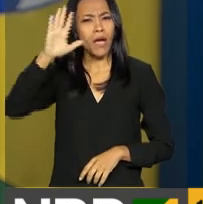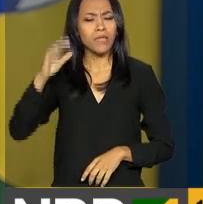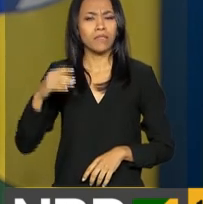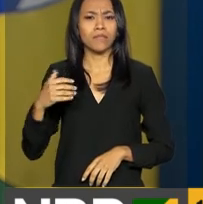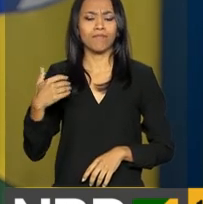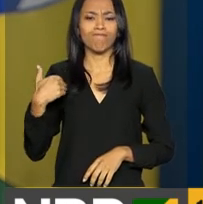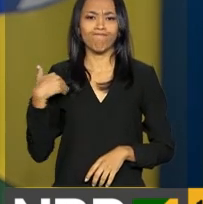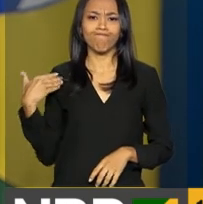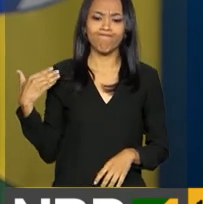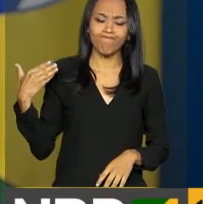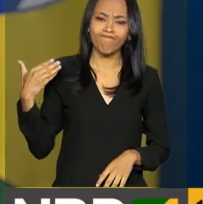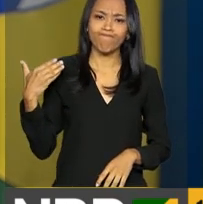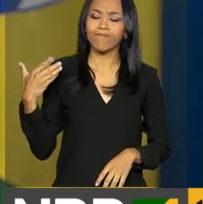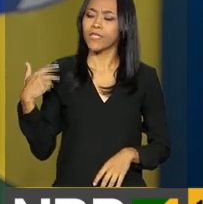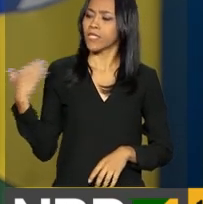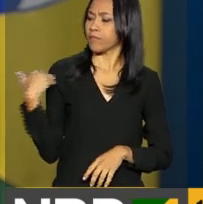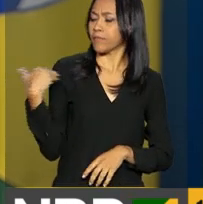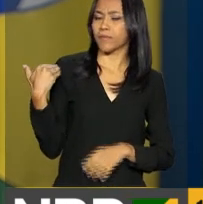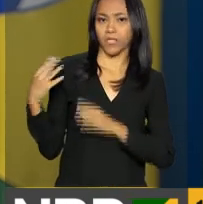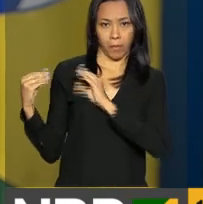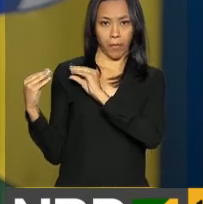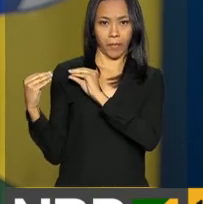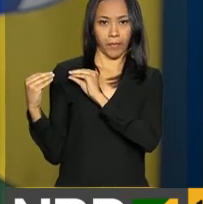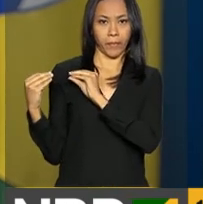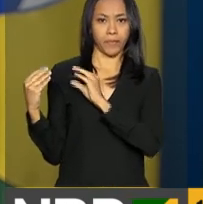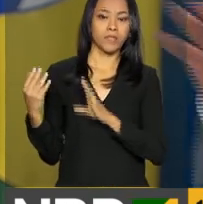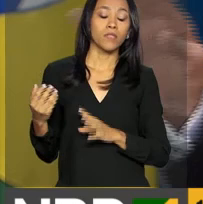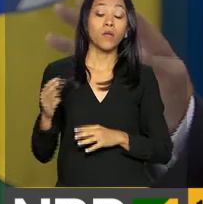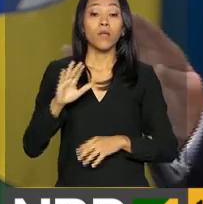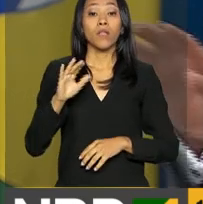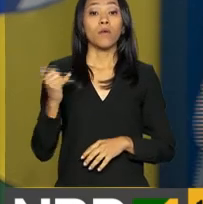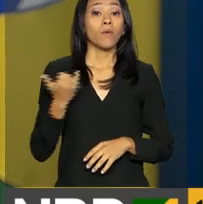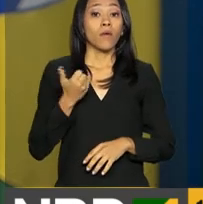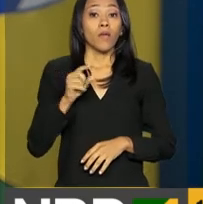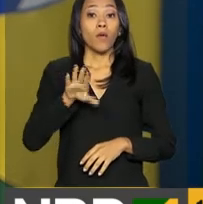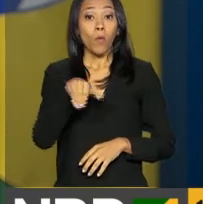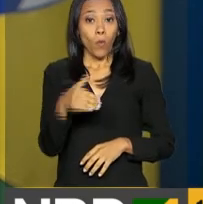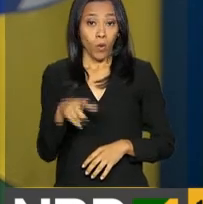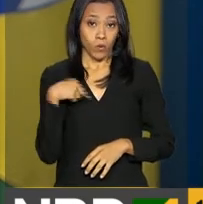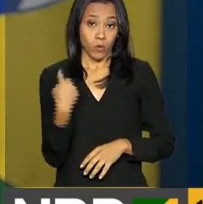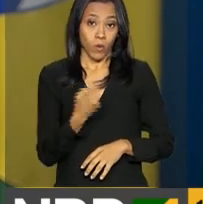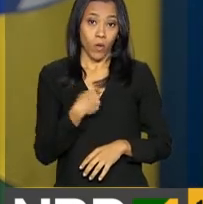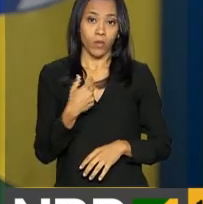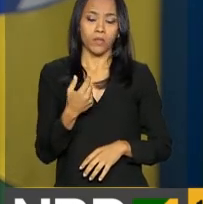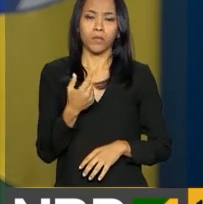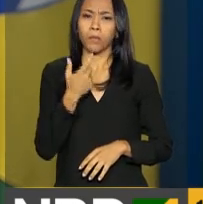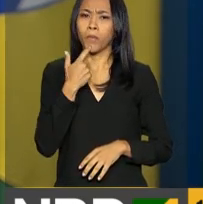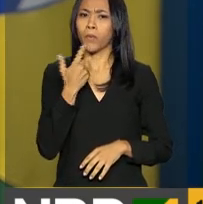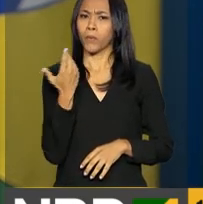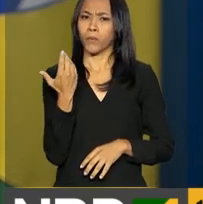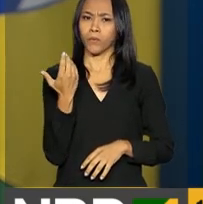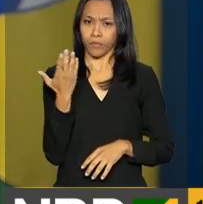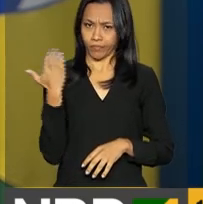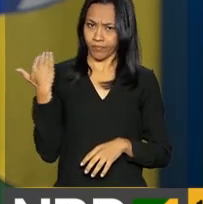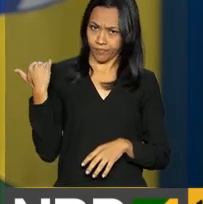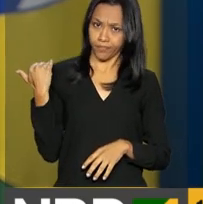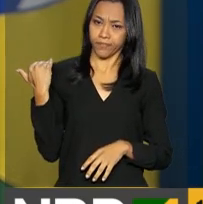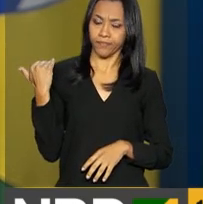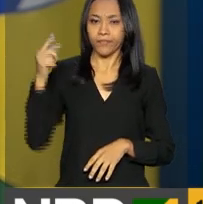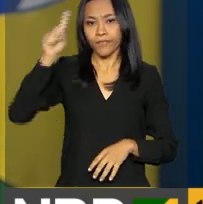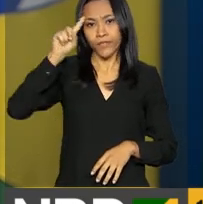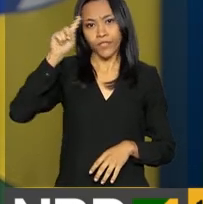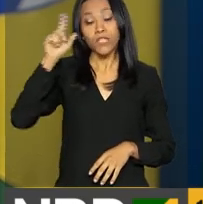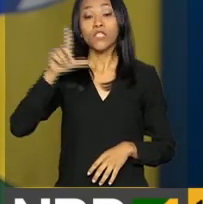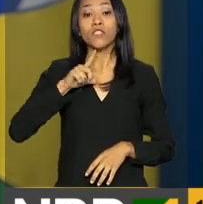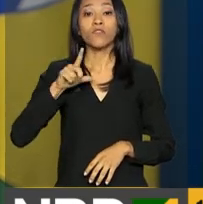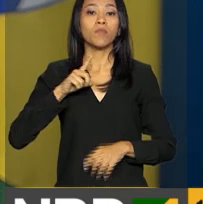isso, foi me dizer o seguinte: olha aqui, quando nós tivemos há poucos dias atrás uma